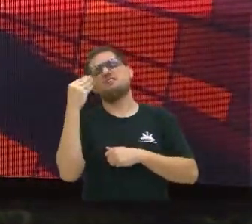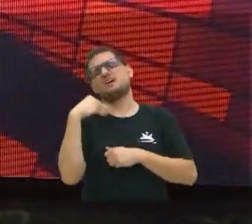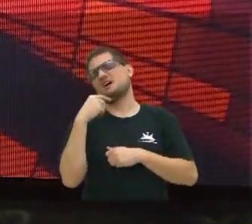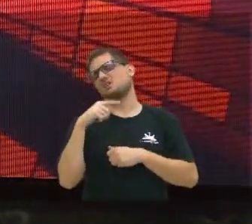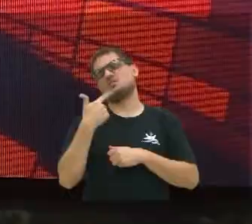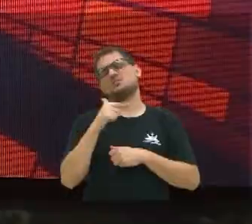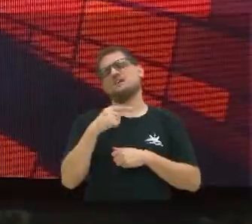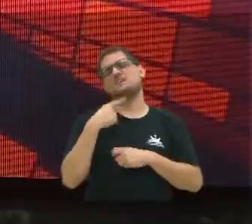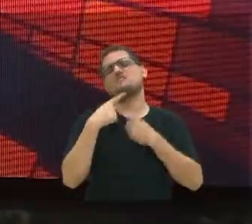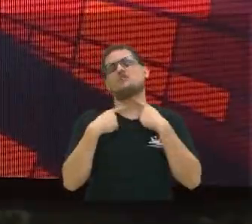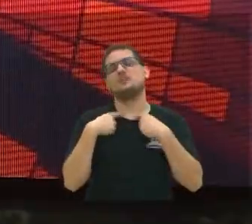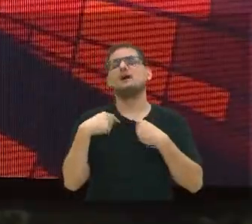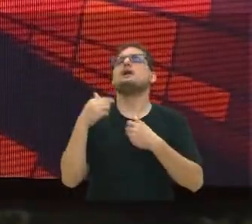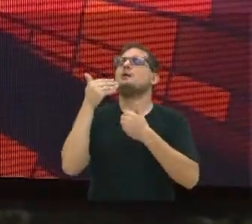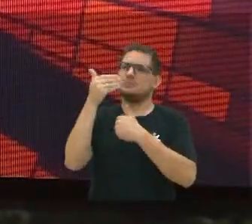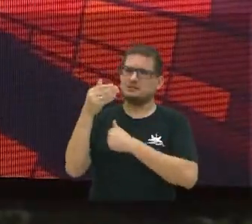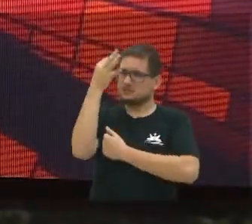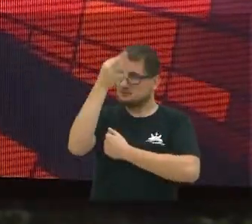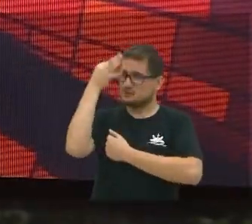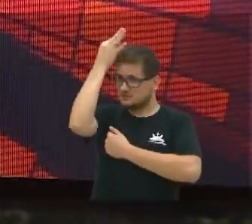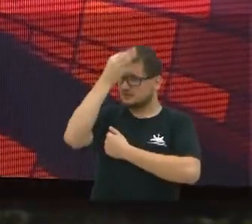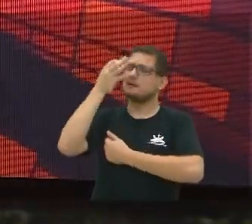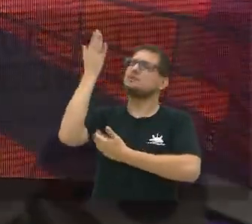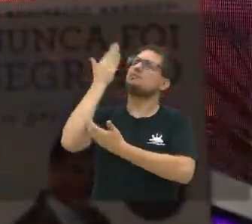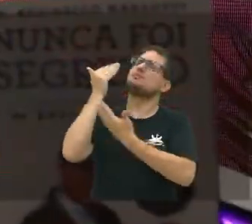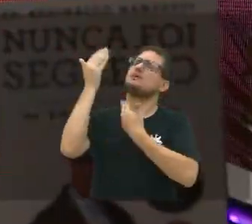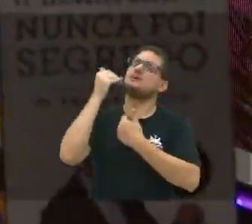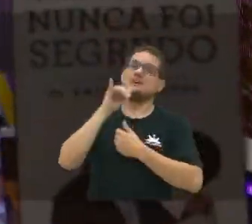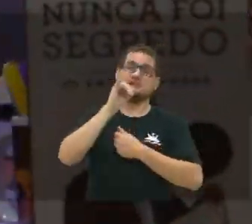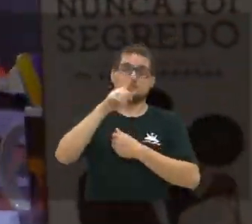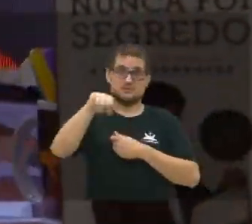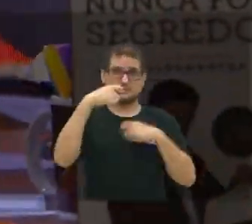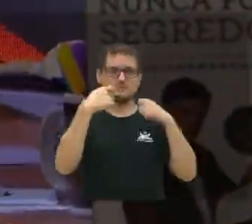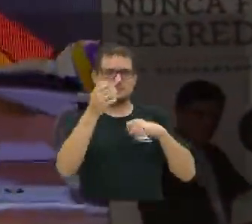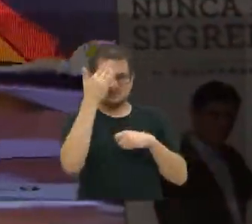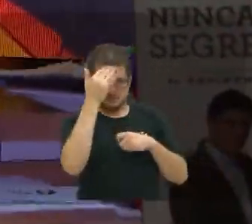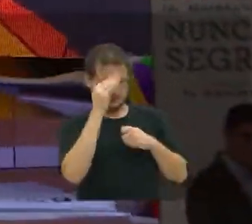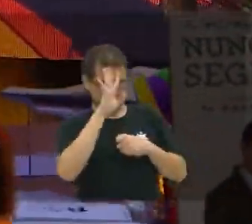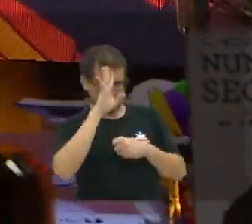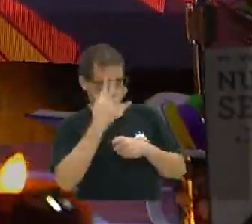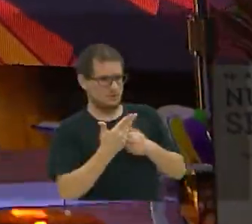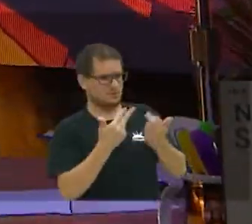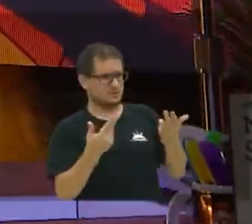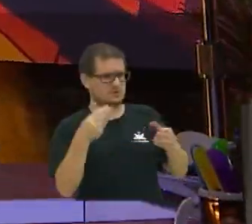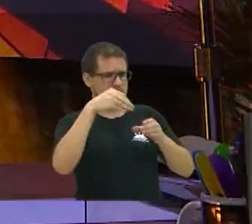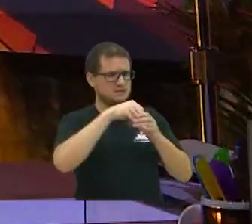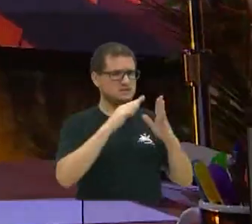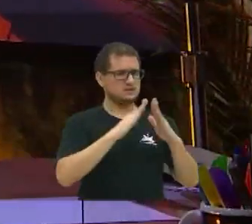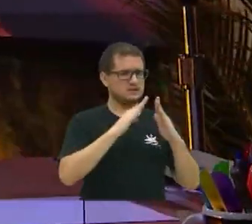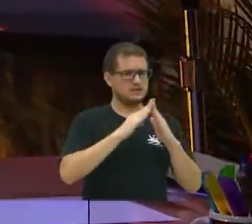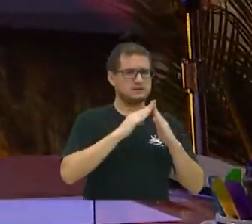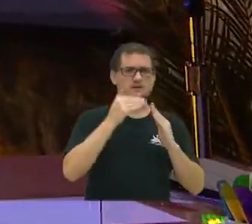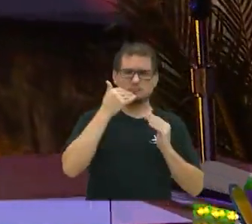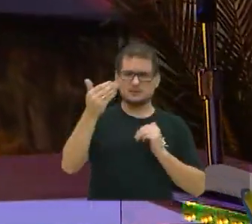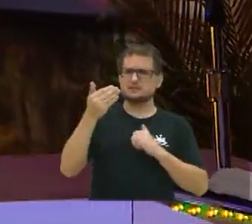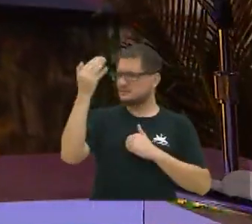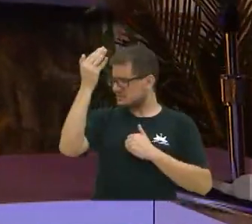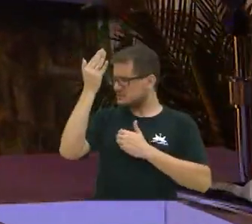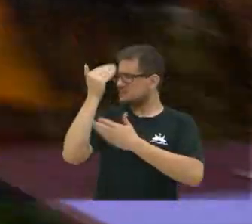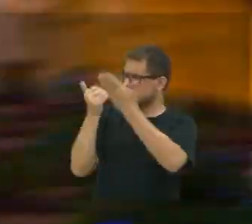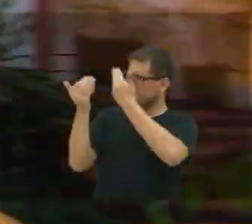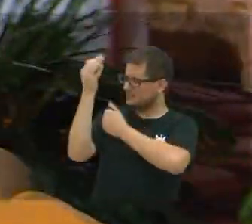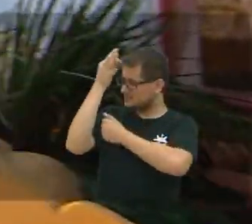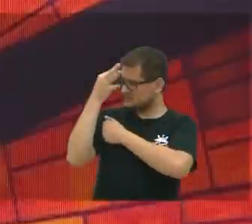de discernimento em casa? Divino Espírito Santo, vem. Você não sabe como agir no teu casamento?